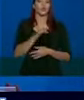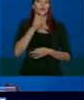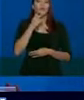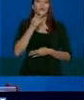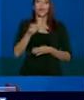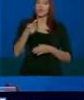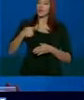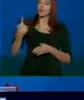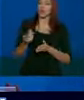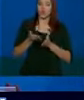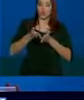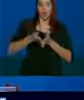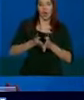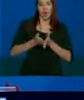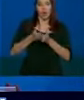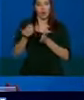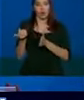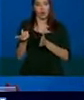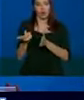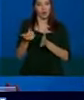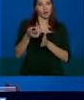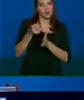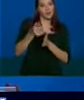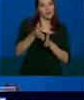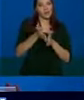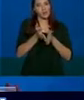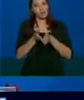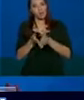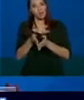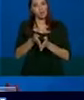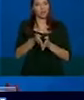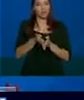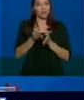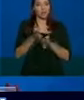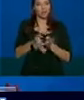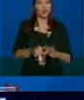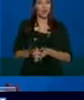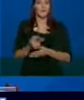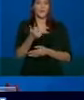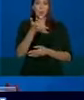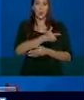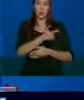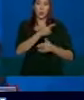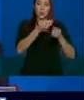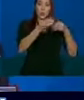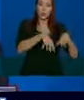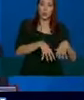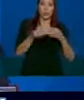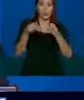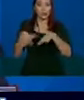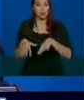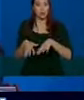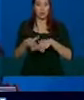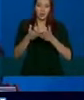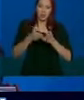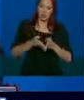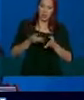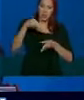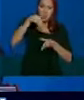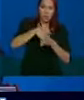num barco ameaçado de ser afundado por duas ondas enormes, e nós estamos lutando a